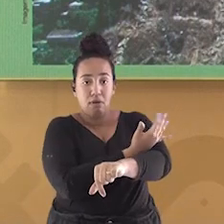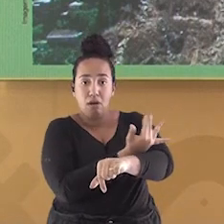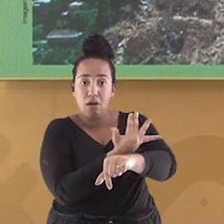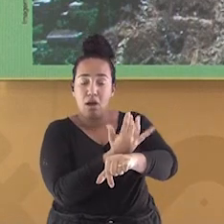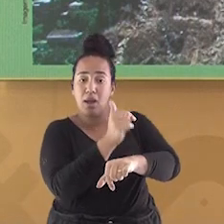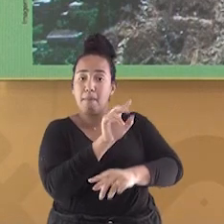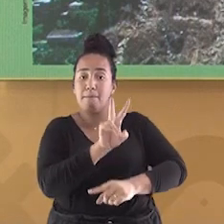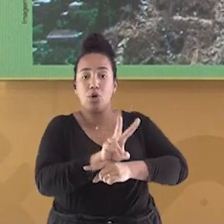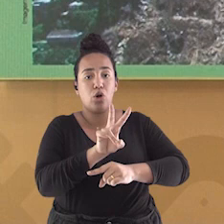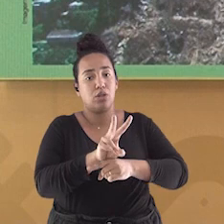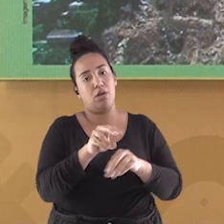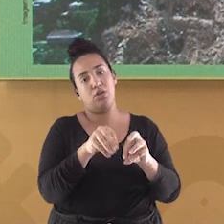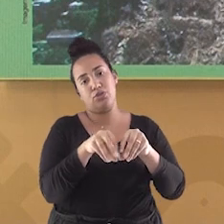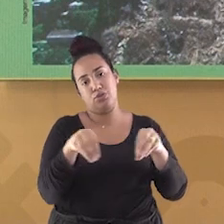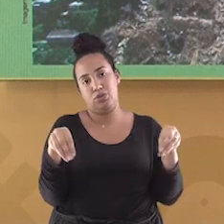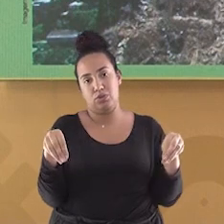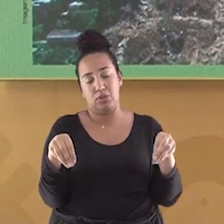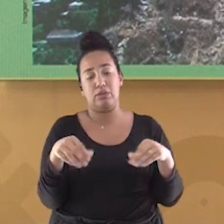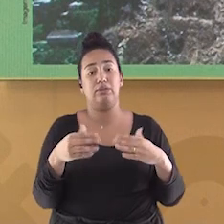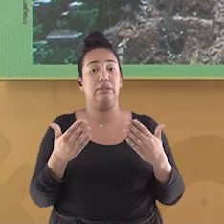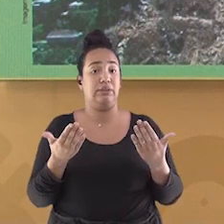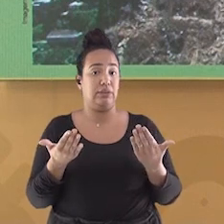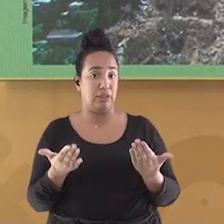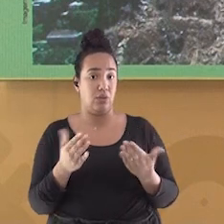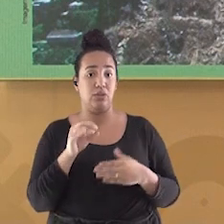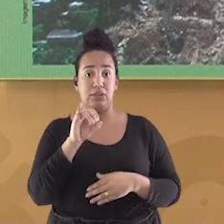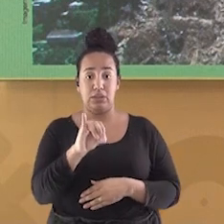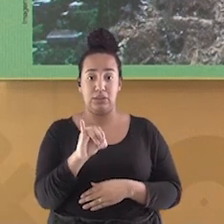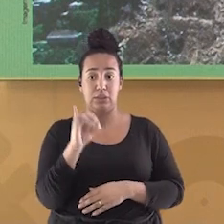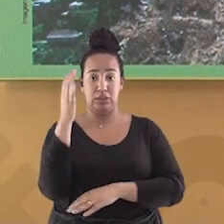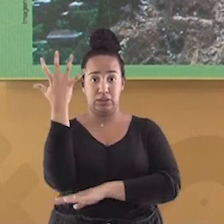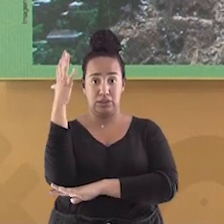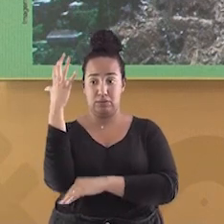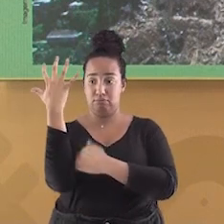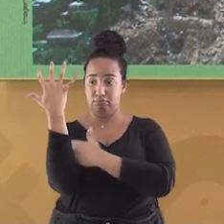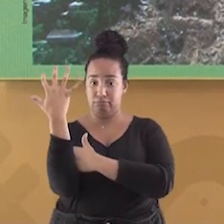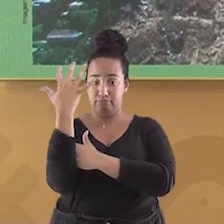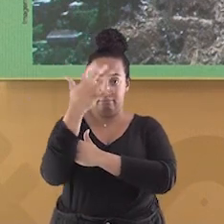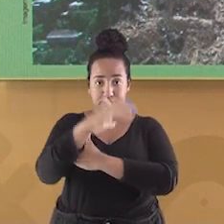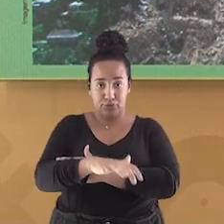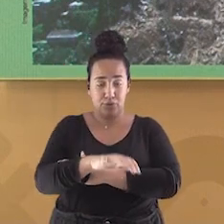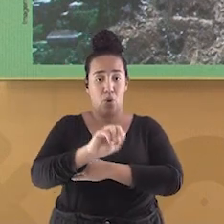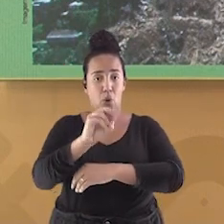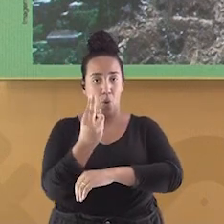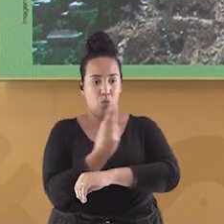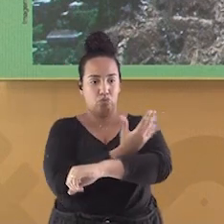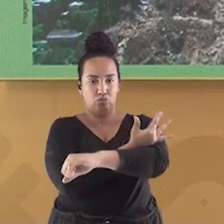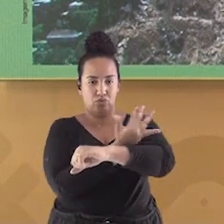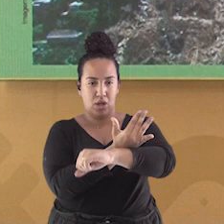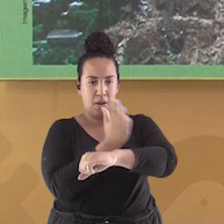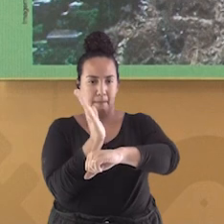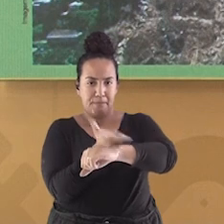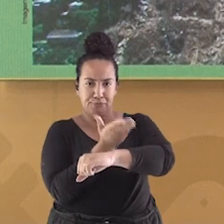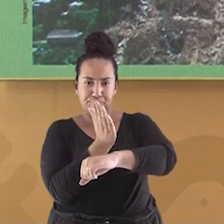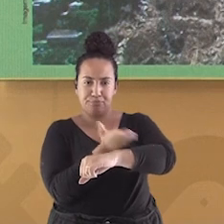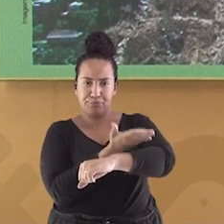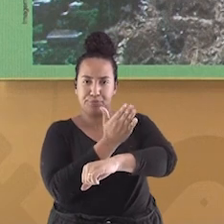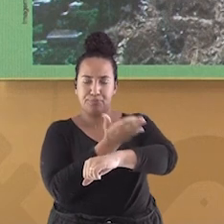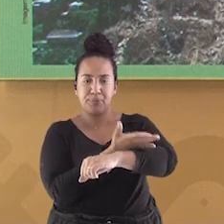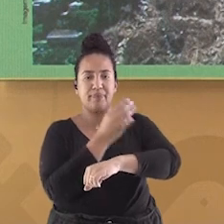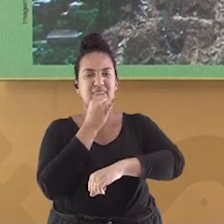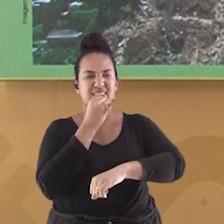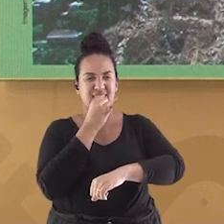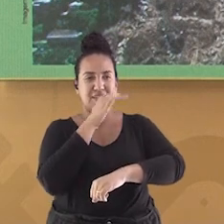grande protetora de qualquer solo. Logo, o desmatamento, quando é feito em áreas de encostas,